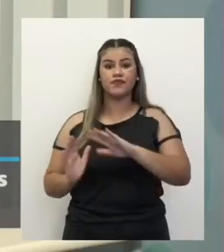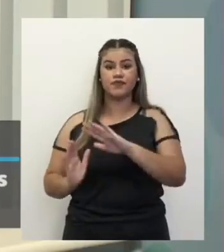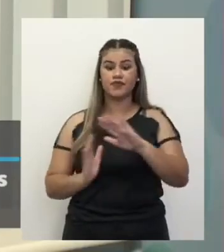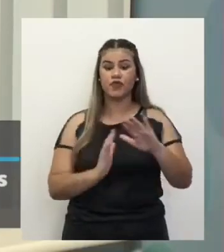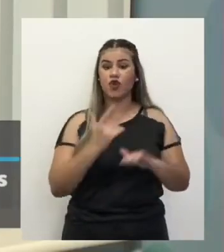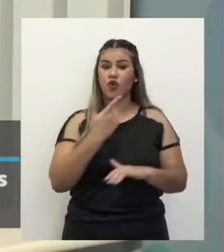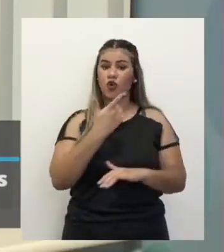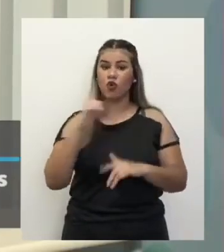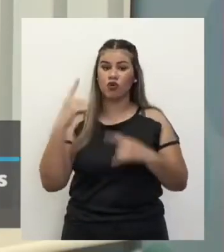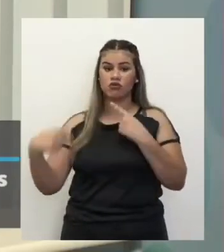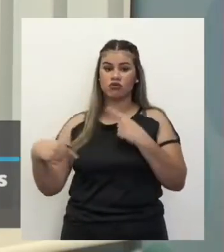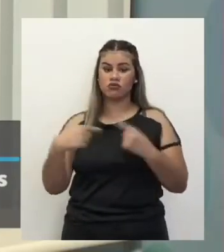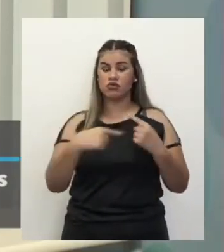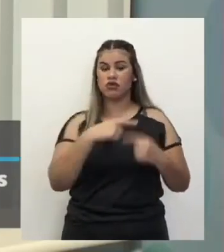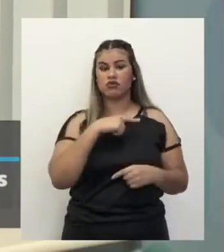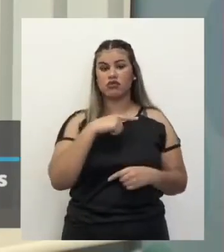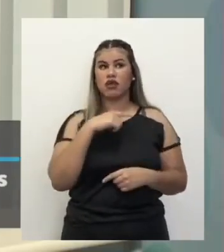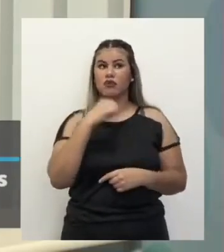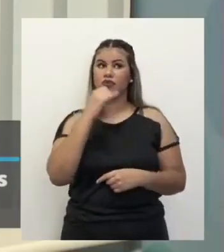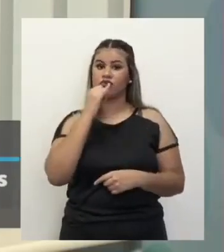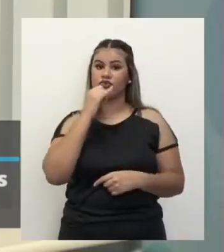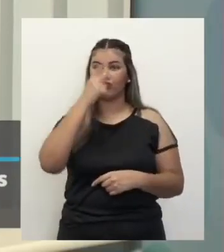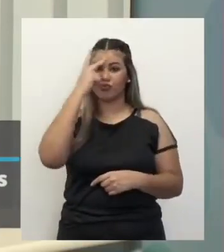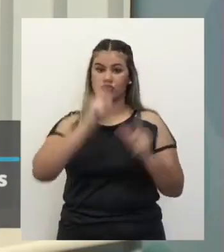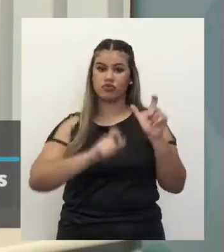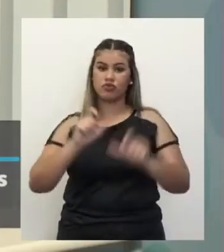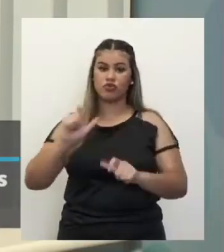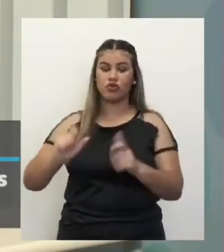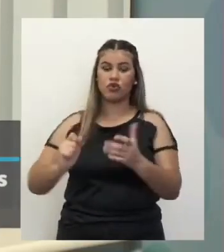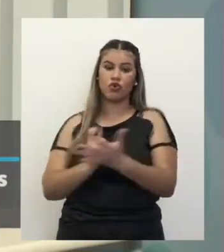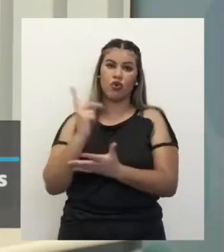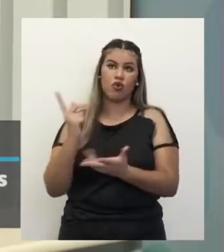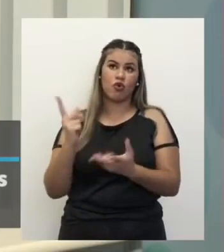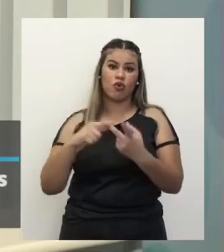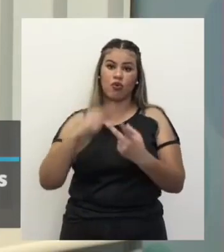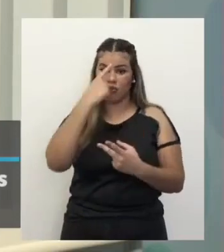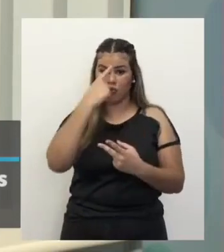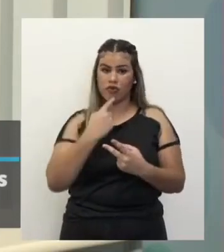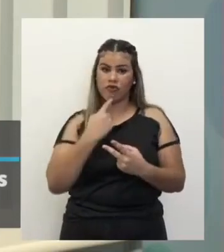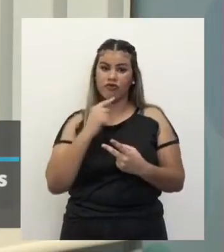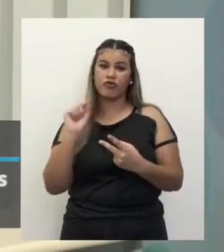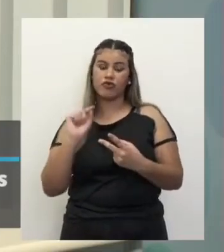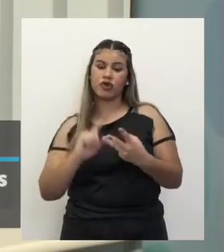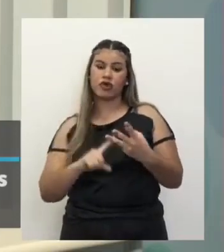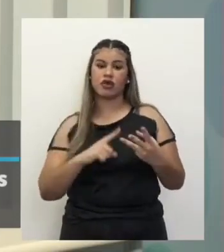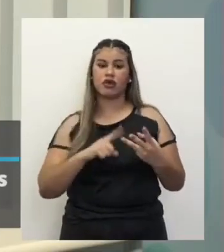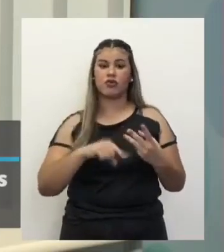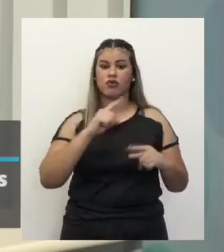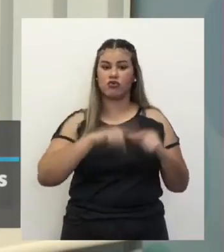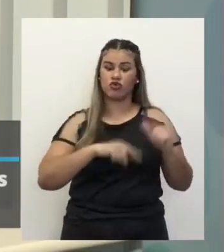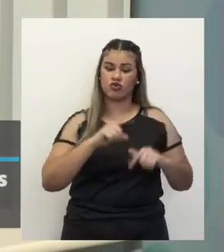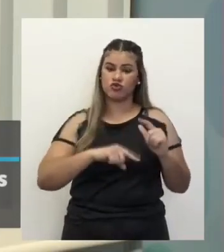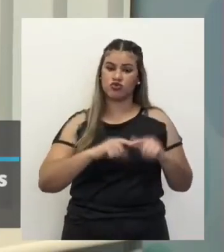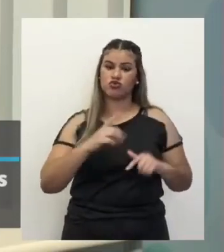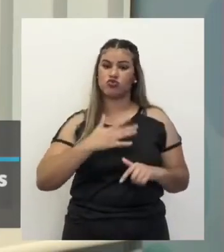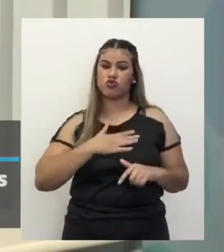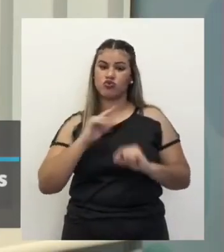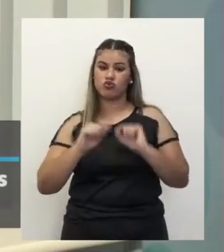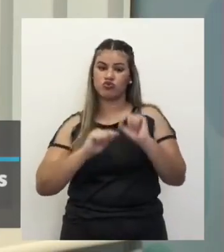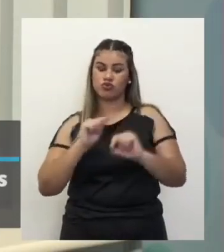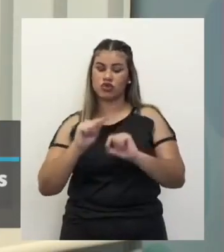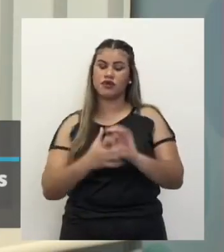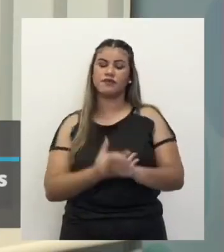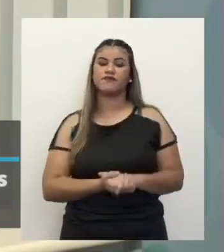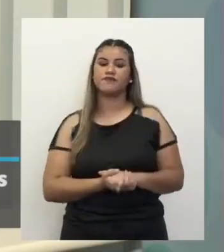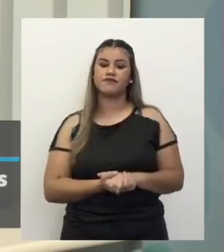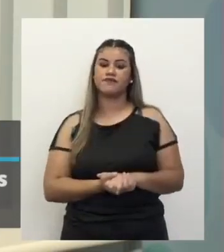discussões, principalmente quem são esses consumidores, qual é o seu perfil, o tipo de produto que consome.